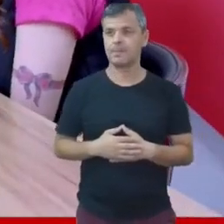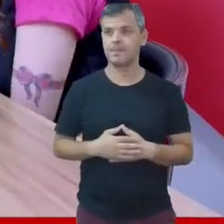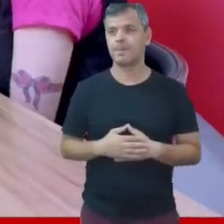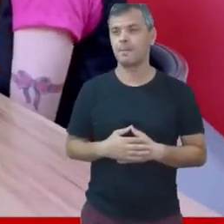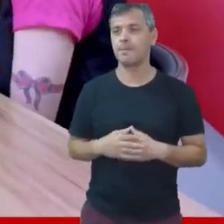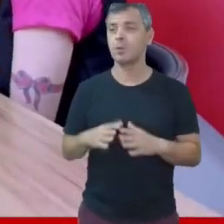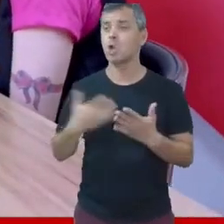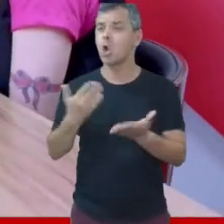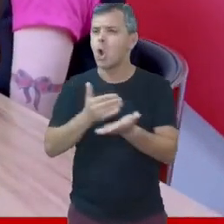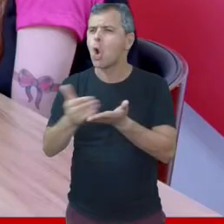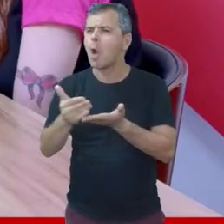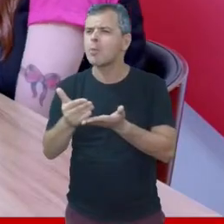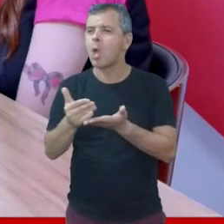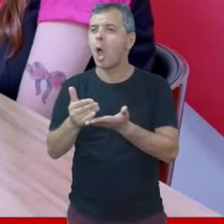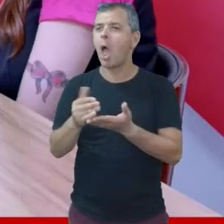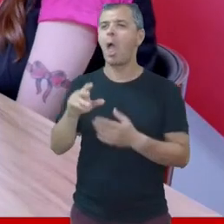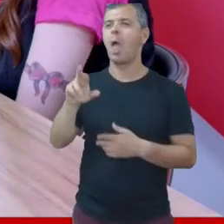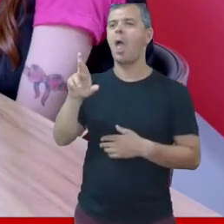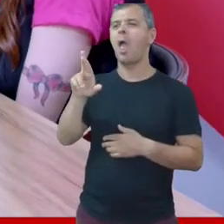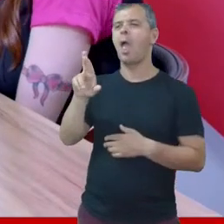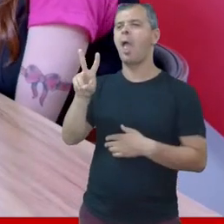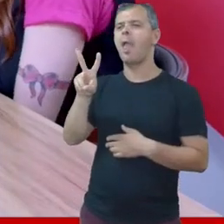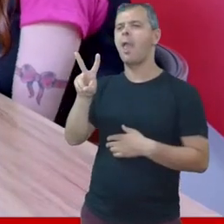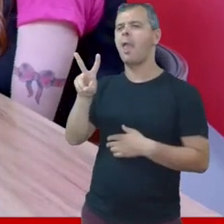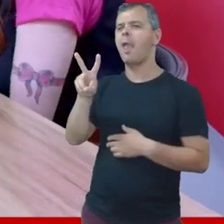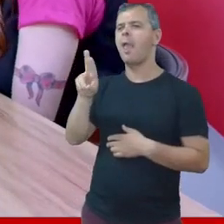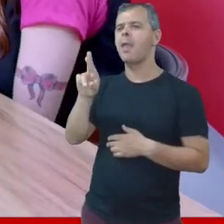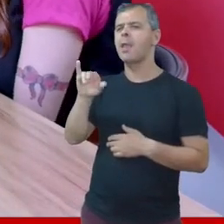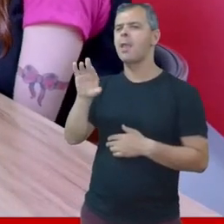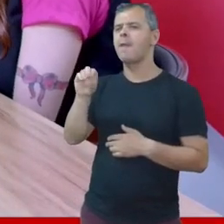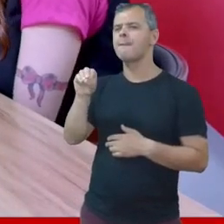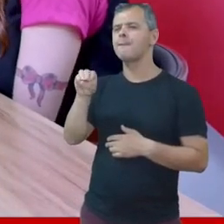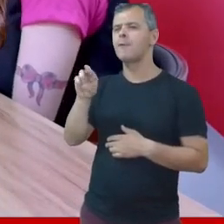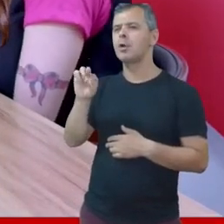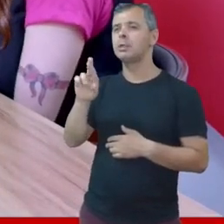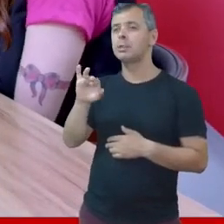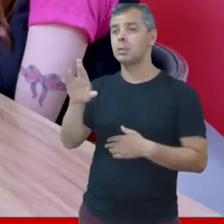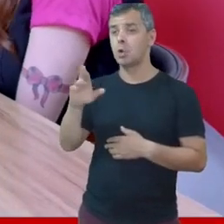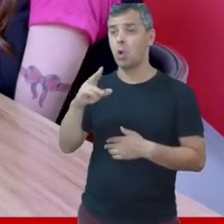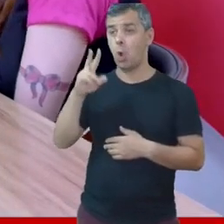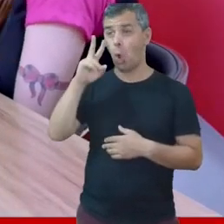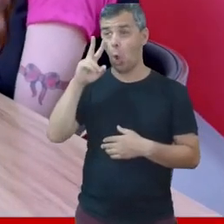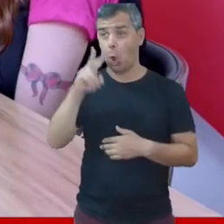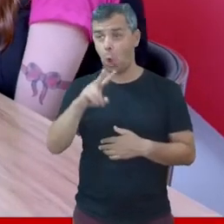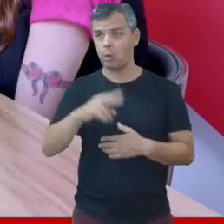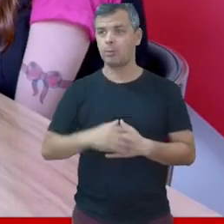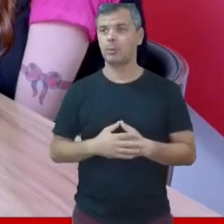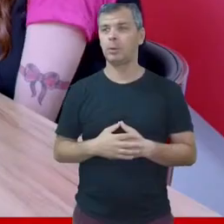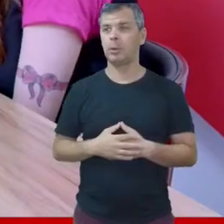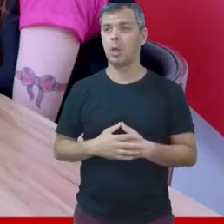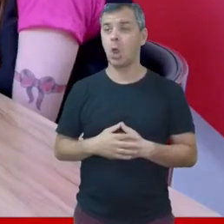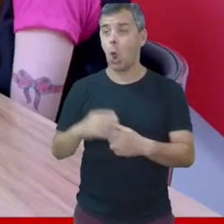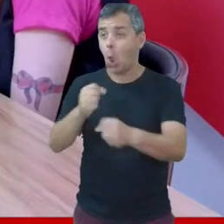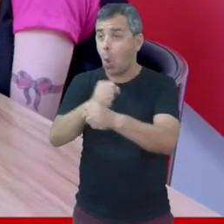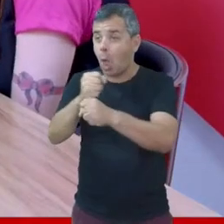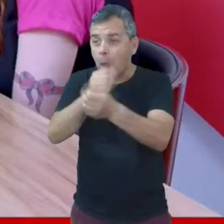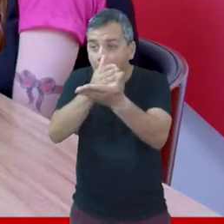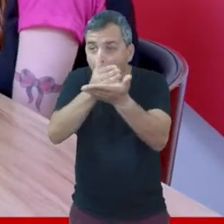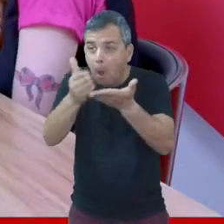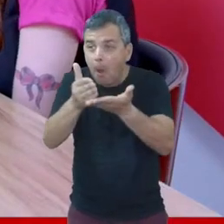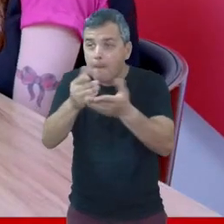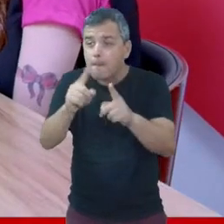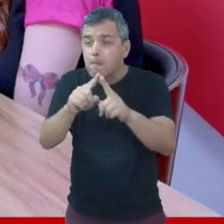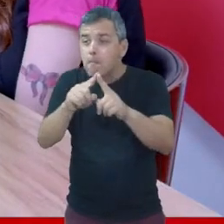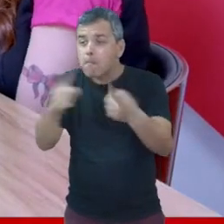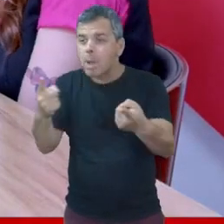Tu já quer começar o ano no Rivotril, mulher? Mulher! O ano nem começou, olha, o ano nem começou, mas ele